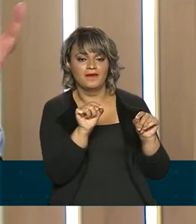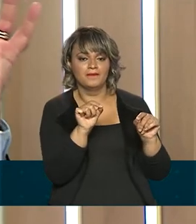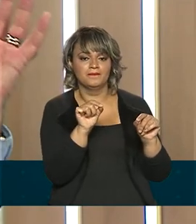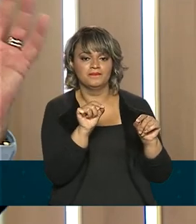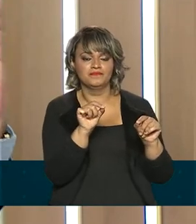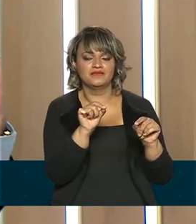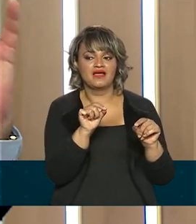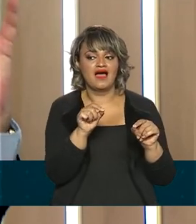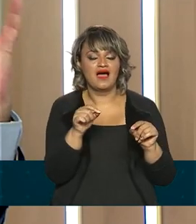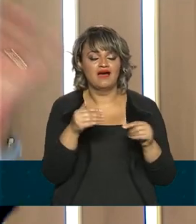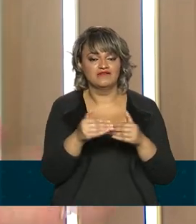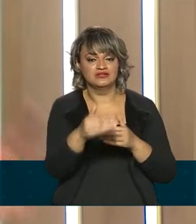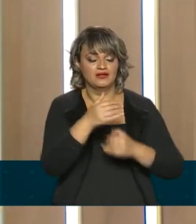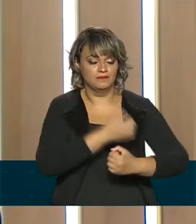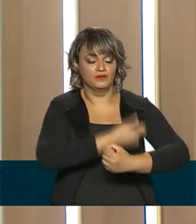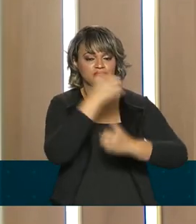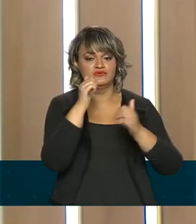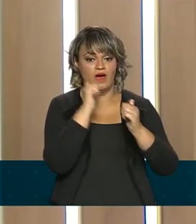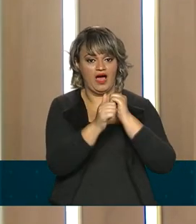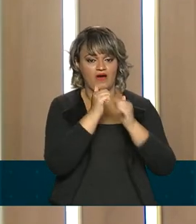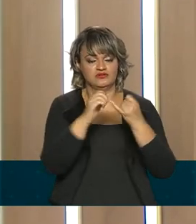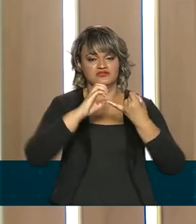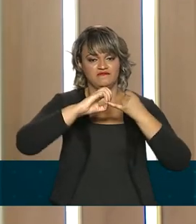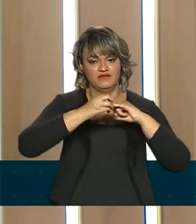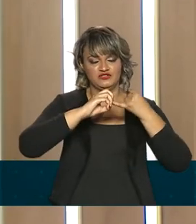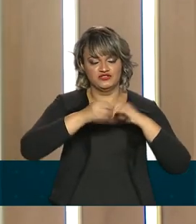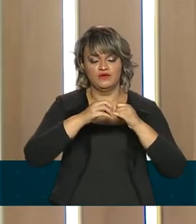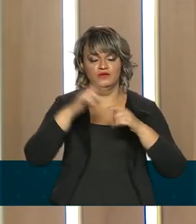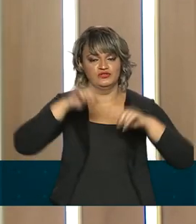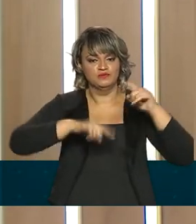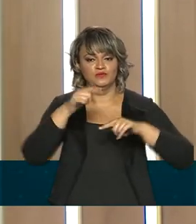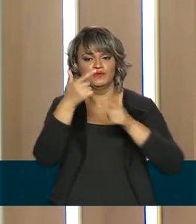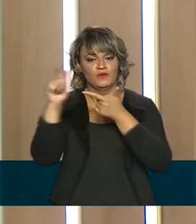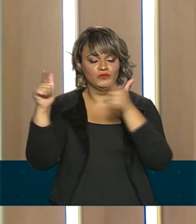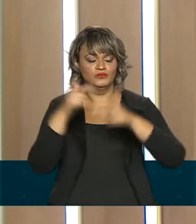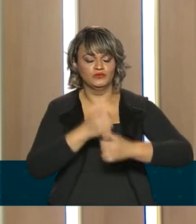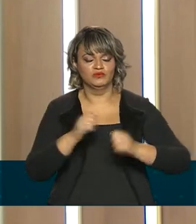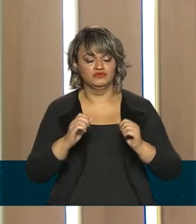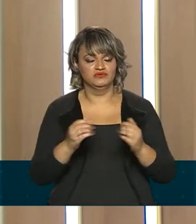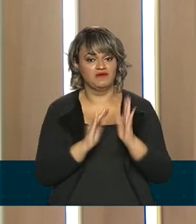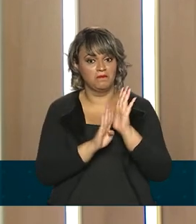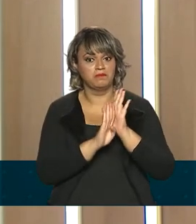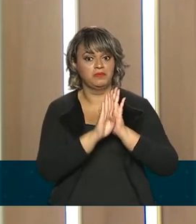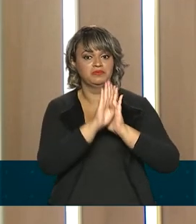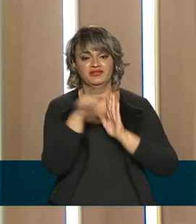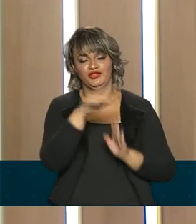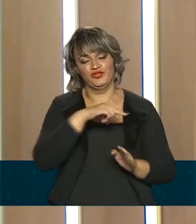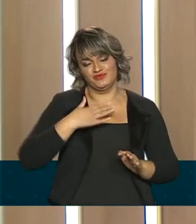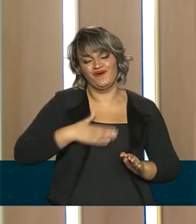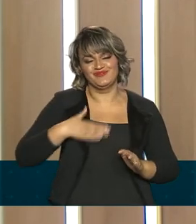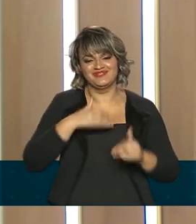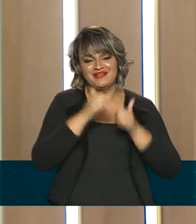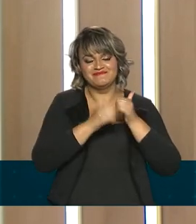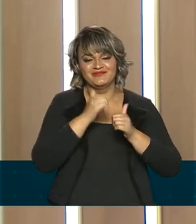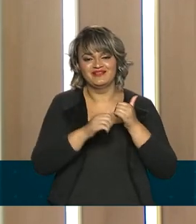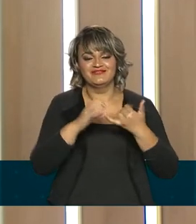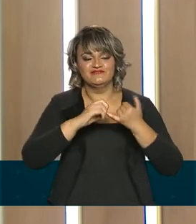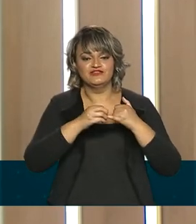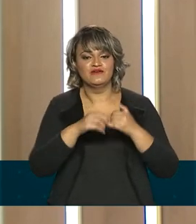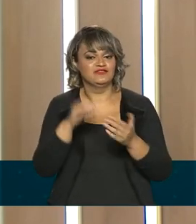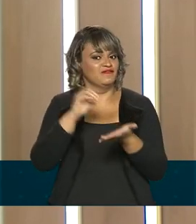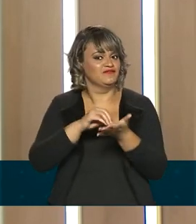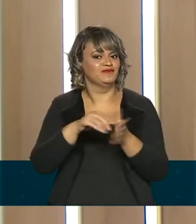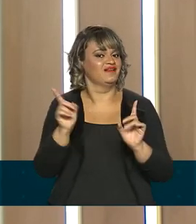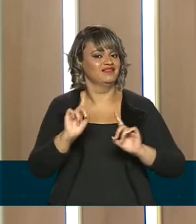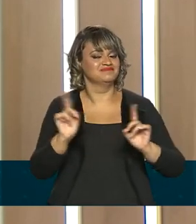é haverá um aumento da produção de arroz feijão e de outros produtos apreciados né por todos nós então não